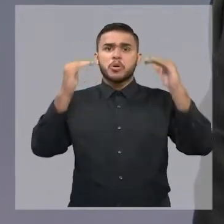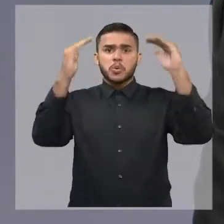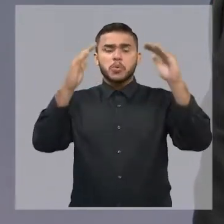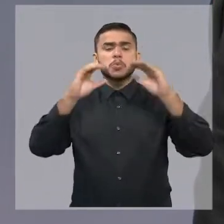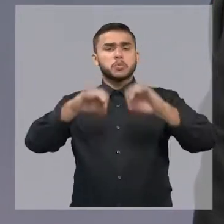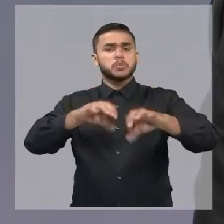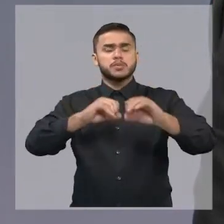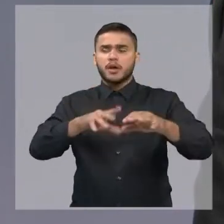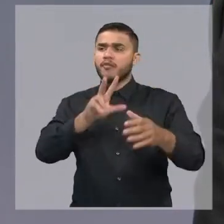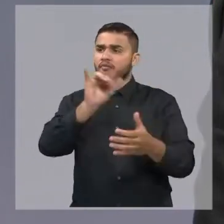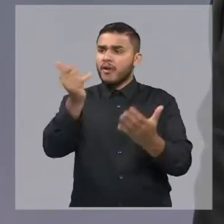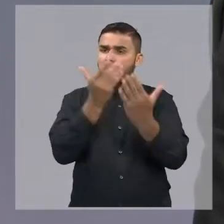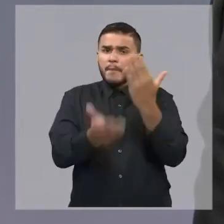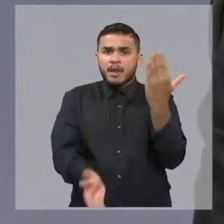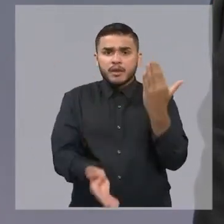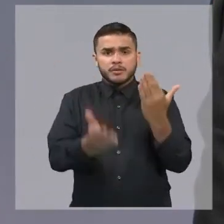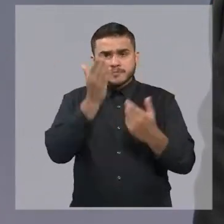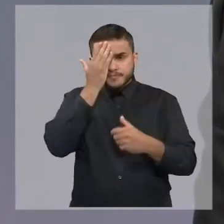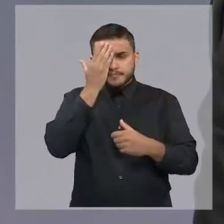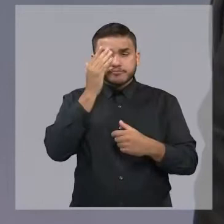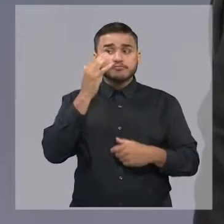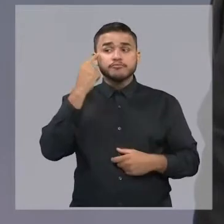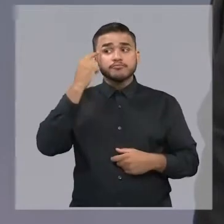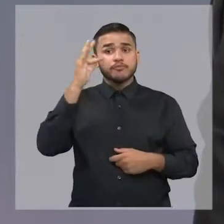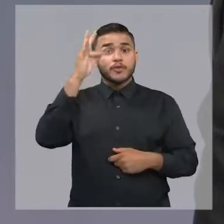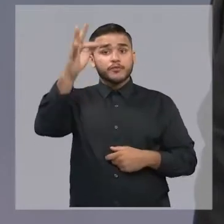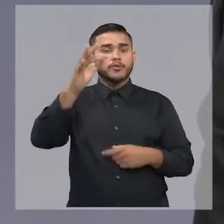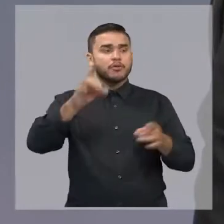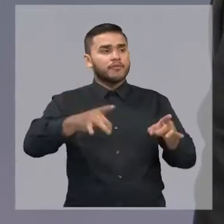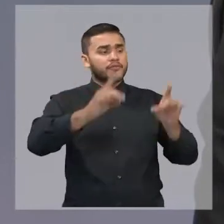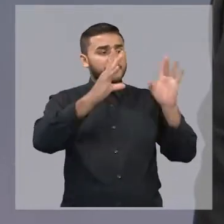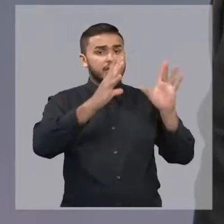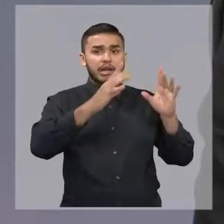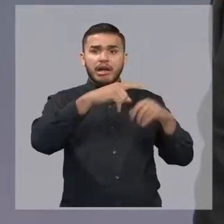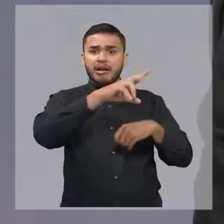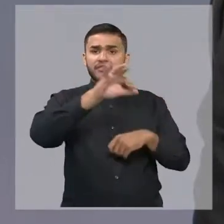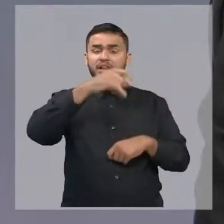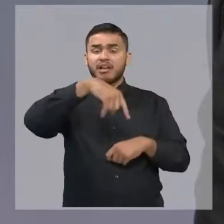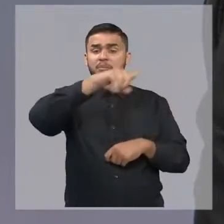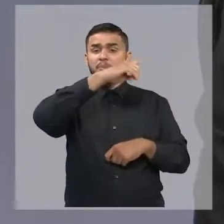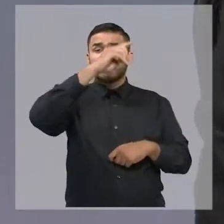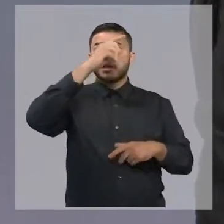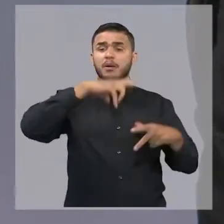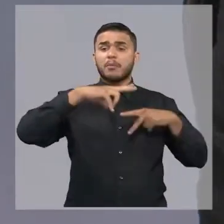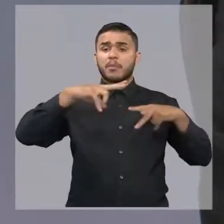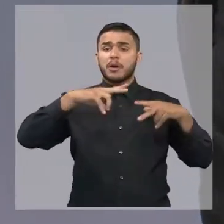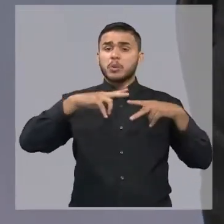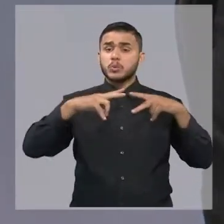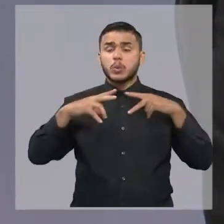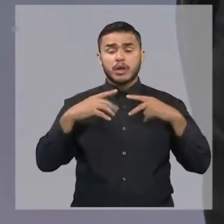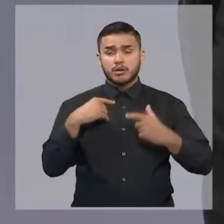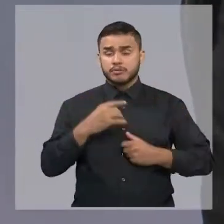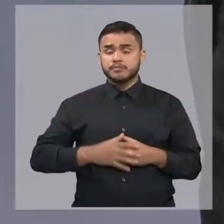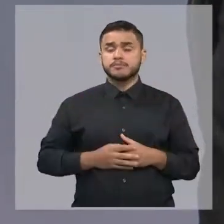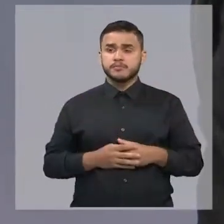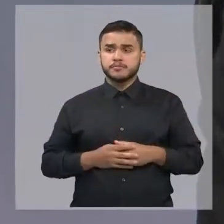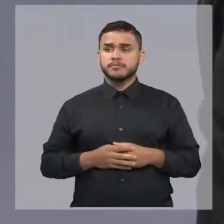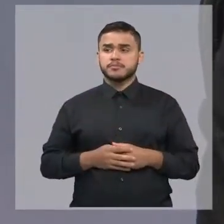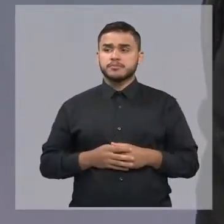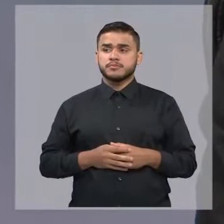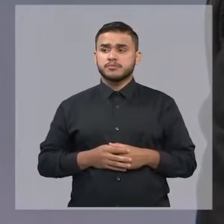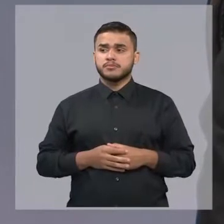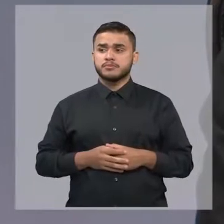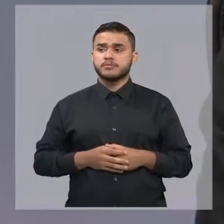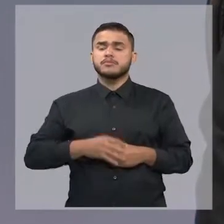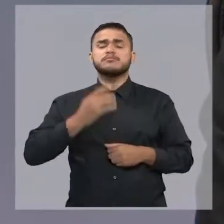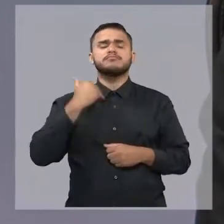para uma provável privatização? Qual é o seu entendimento sobre isso? Olha, Arnaldo, realmente